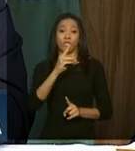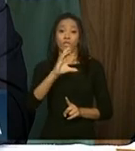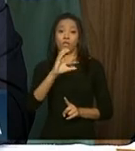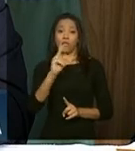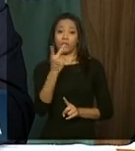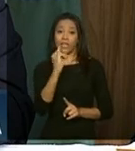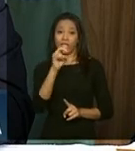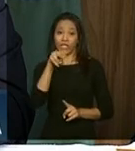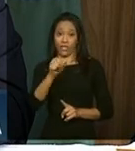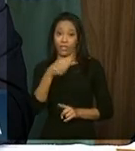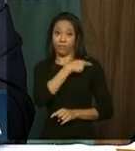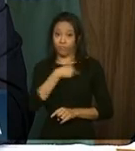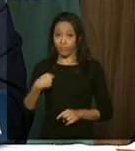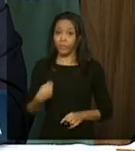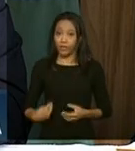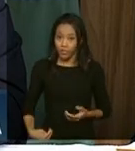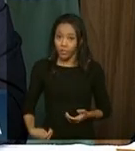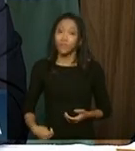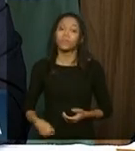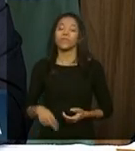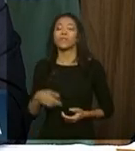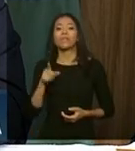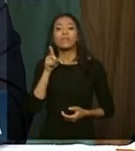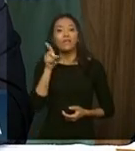interesse dos chineses, por exemplo,